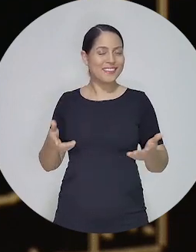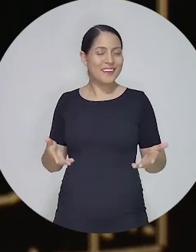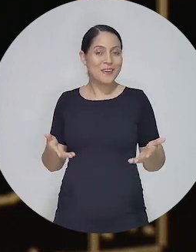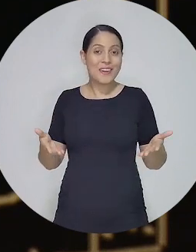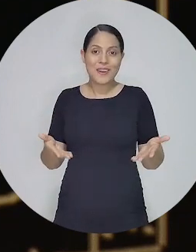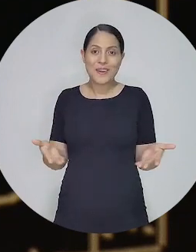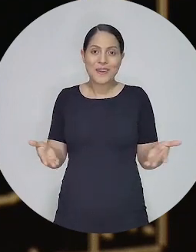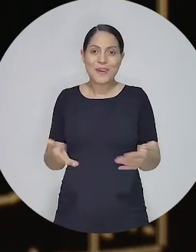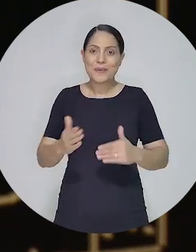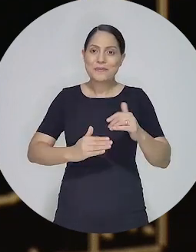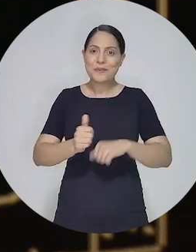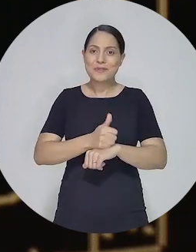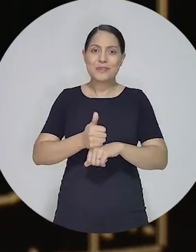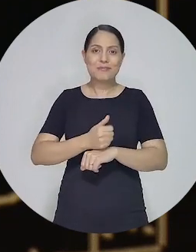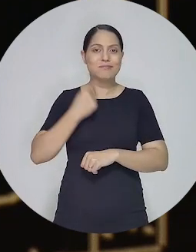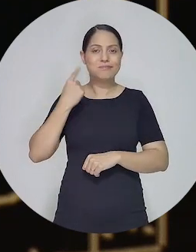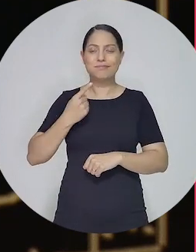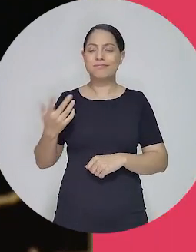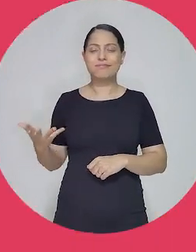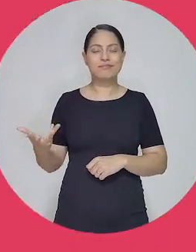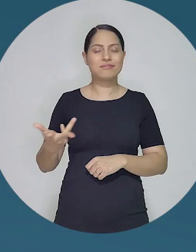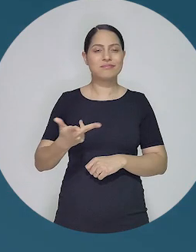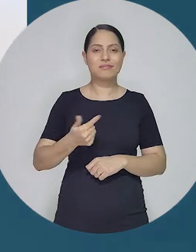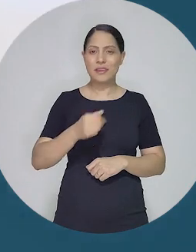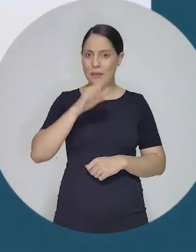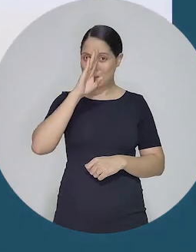e faz dela o seu maior alicerce.